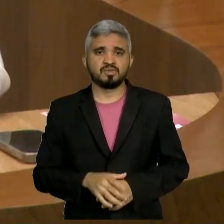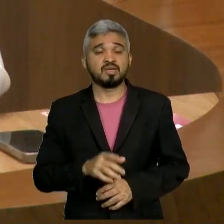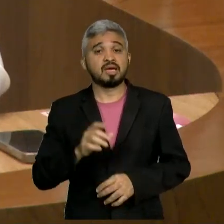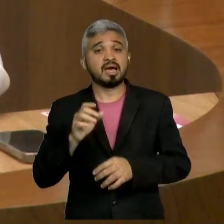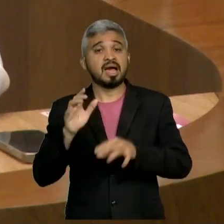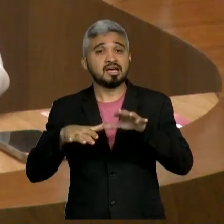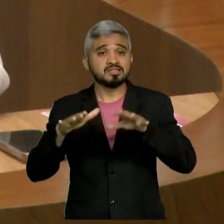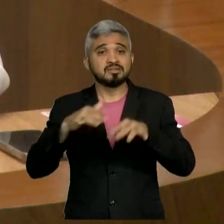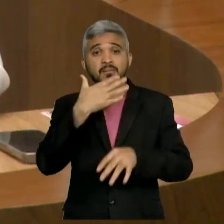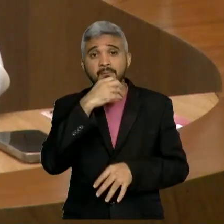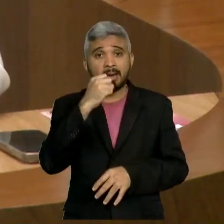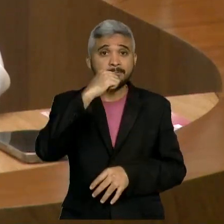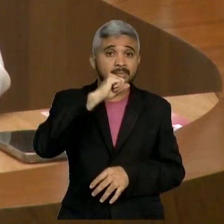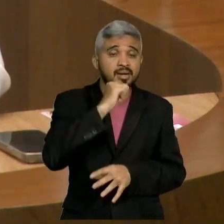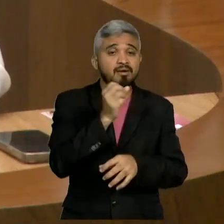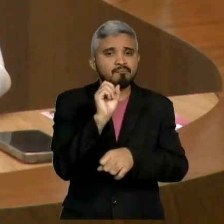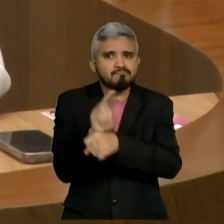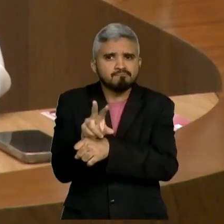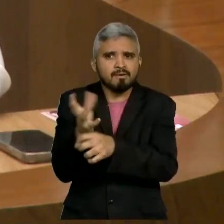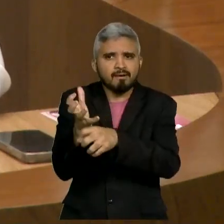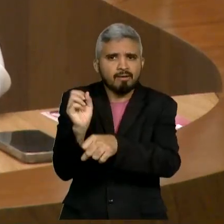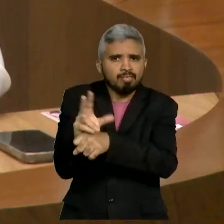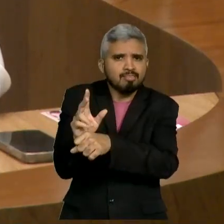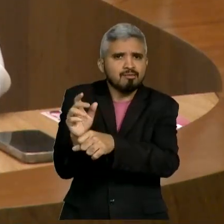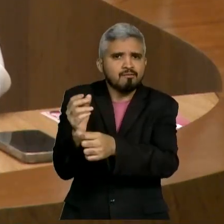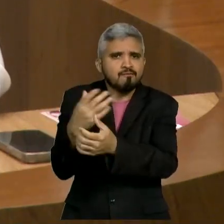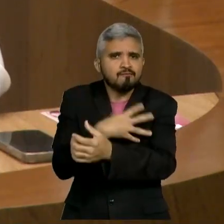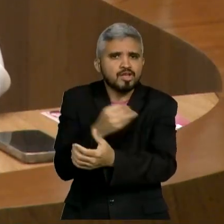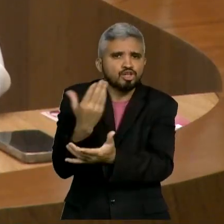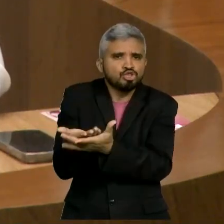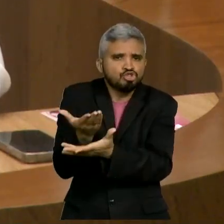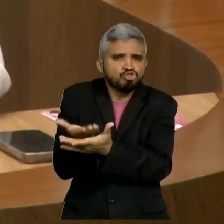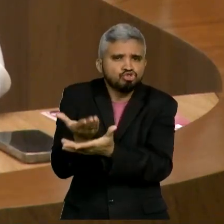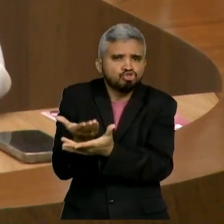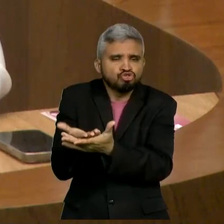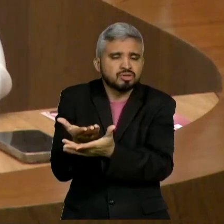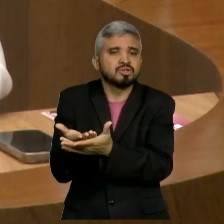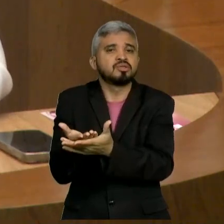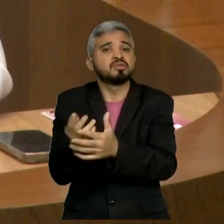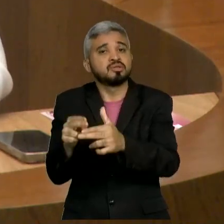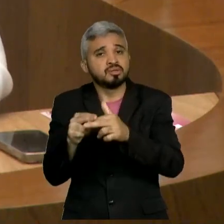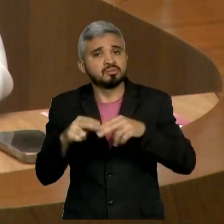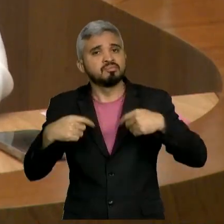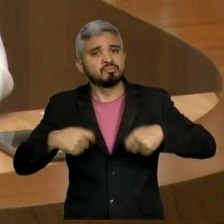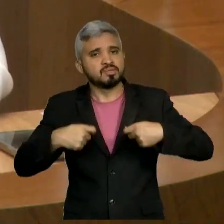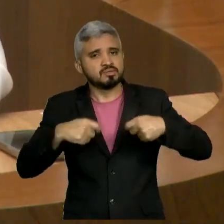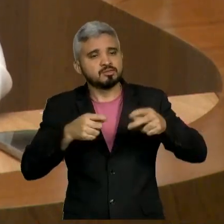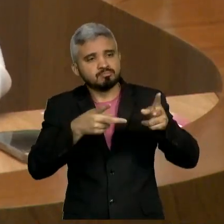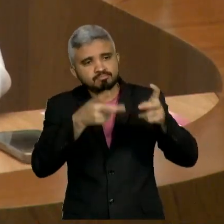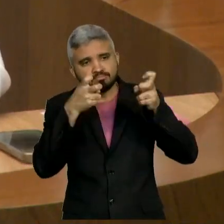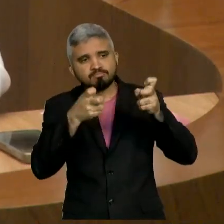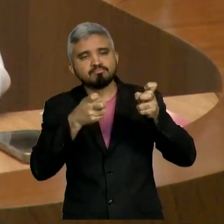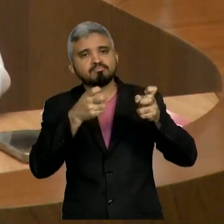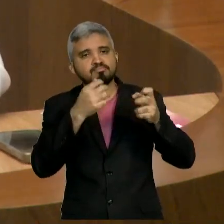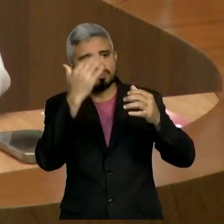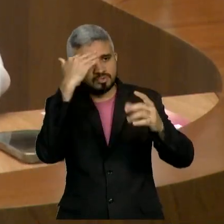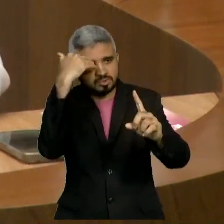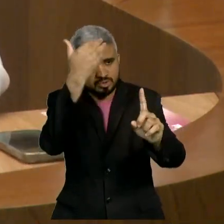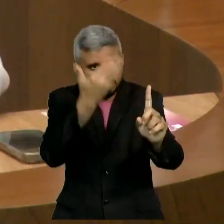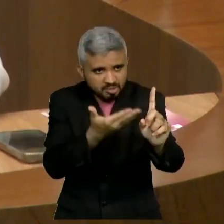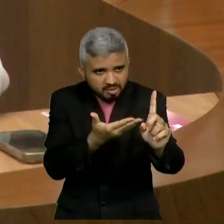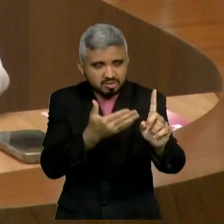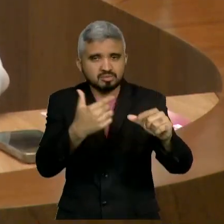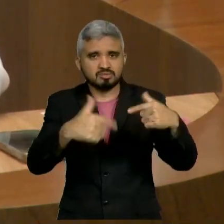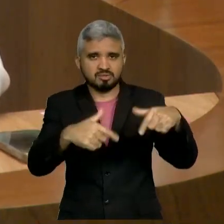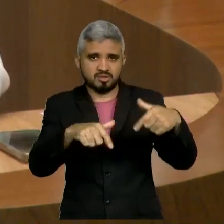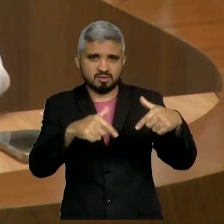reconhecer e valorizar o trabalho que é feito lá. Quero aqui agradecer e registrar o